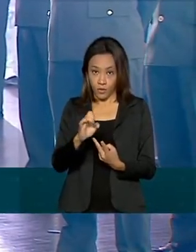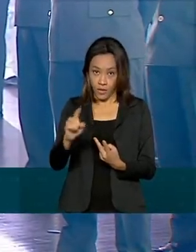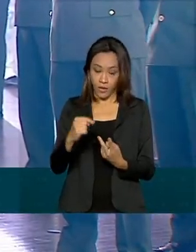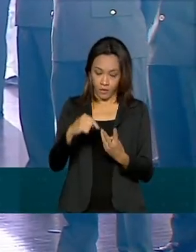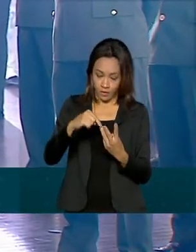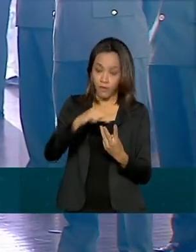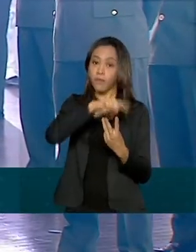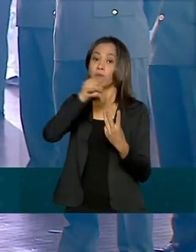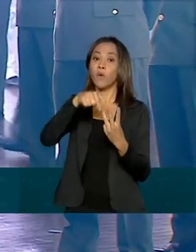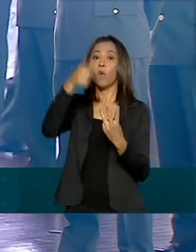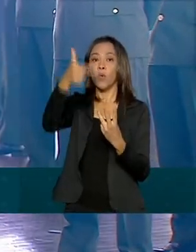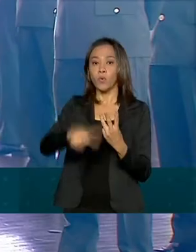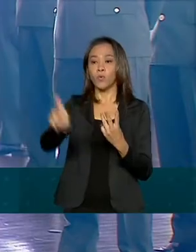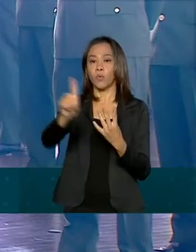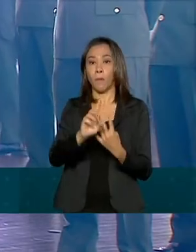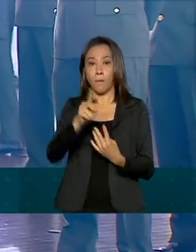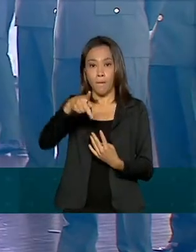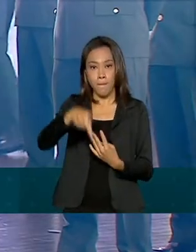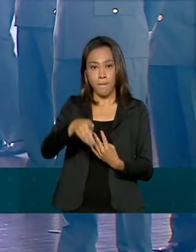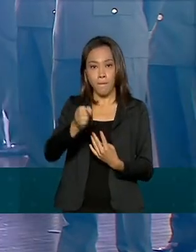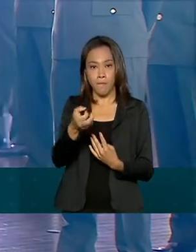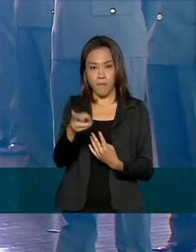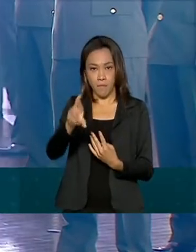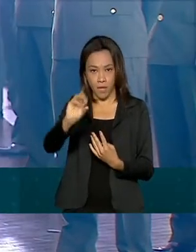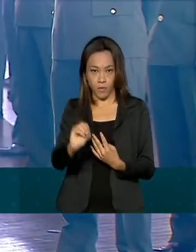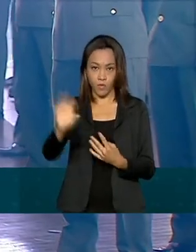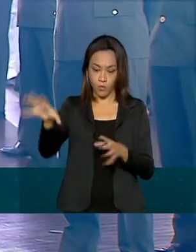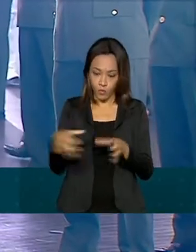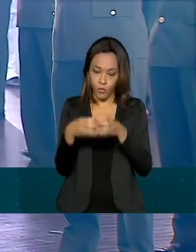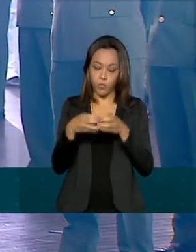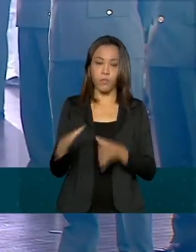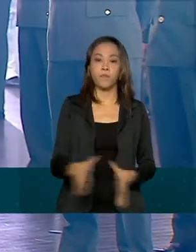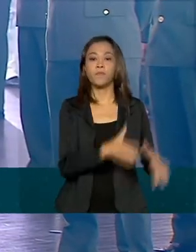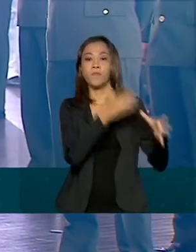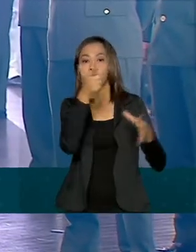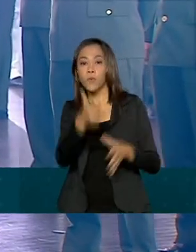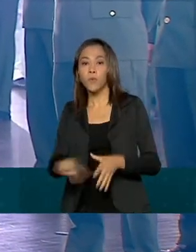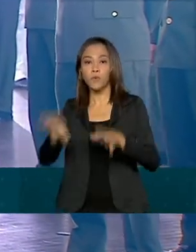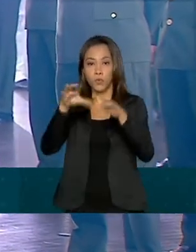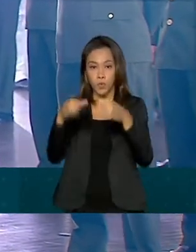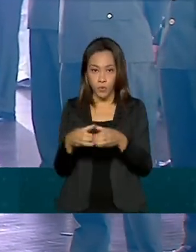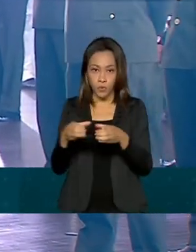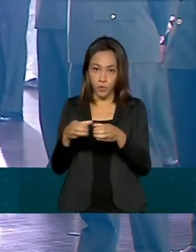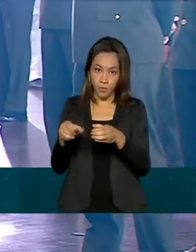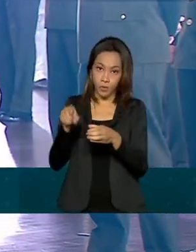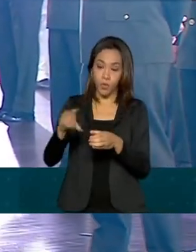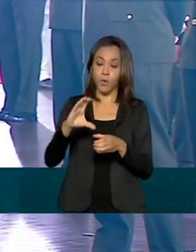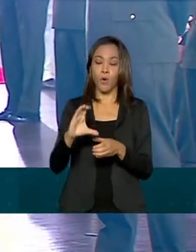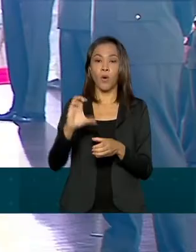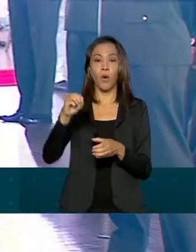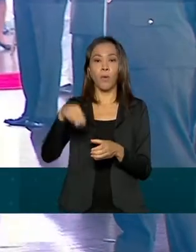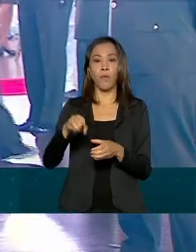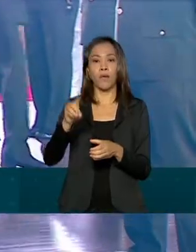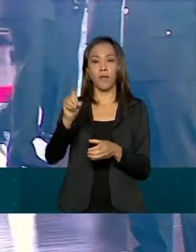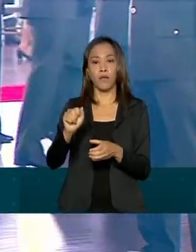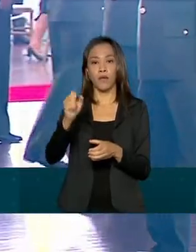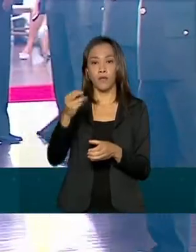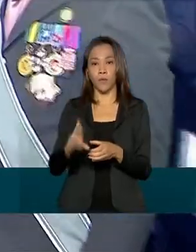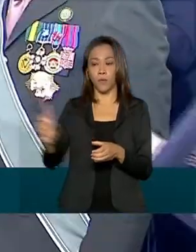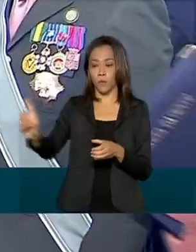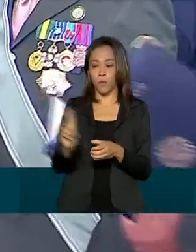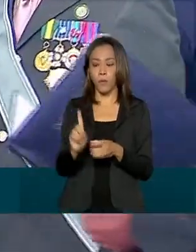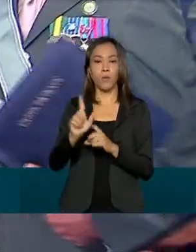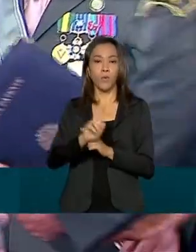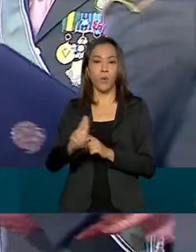Nunes e Pedro Celso Coelho Montenegro no Grau Comendador os generais de brigada Guilherme